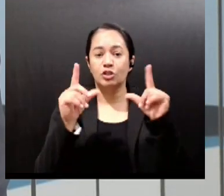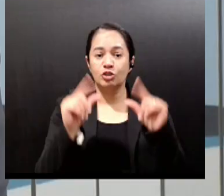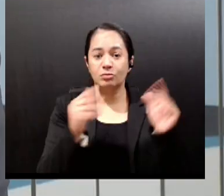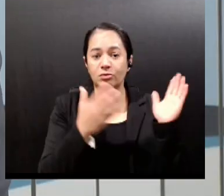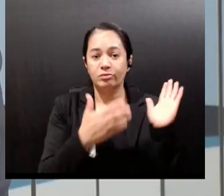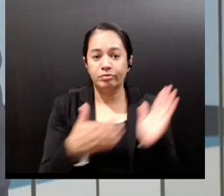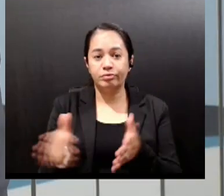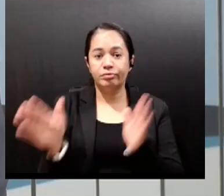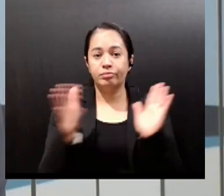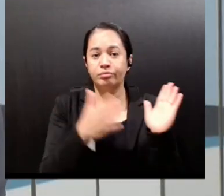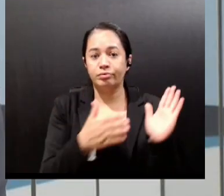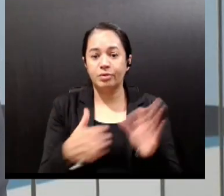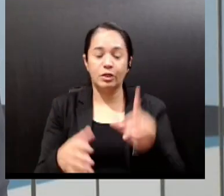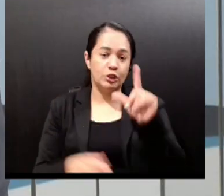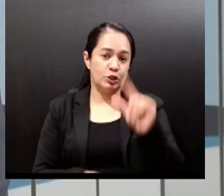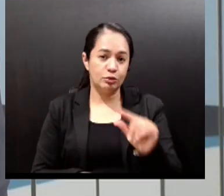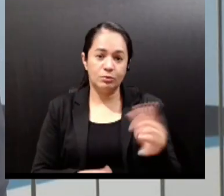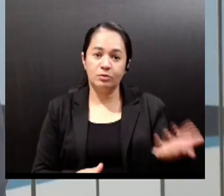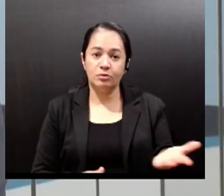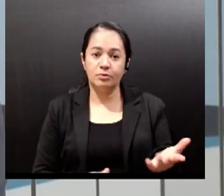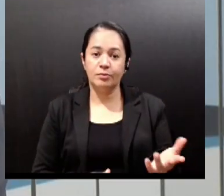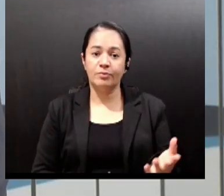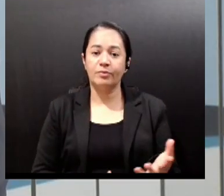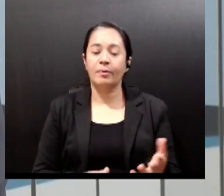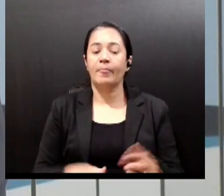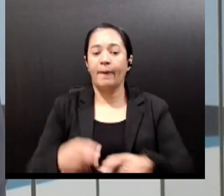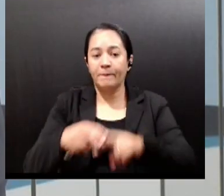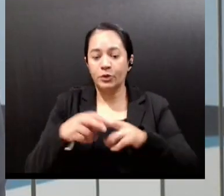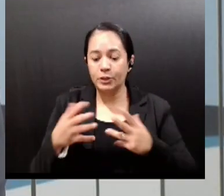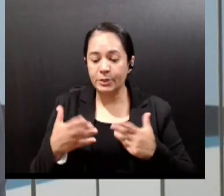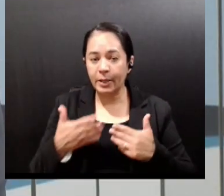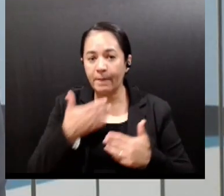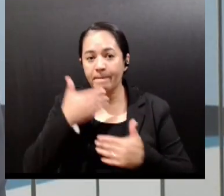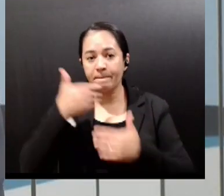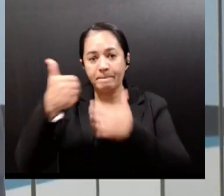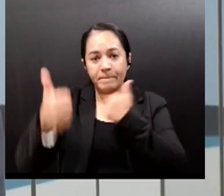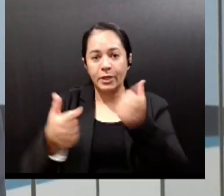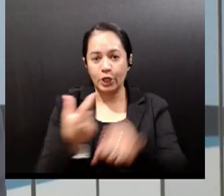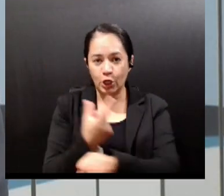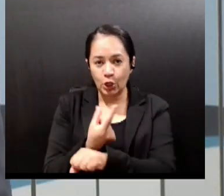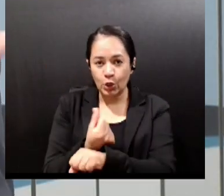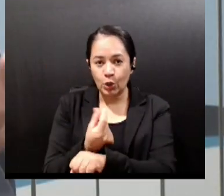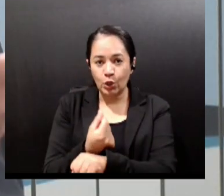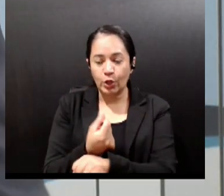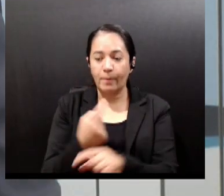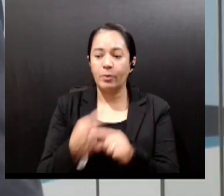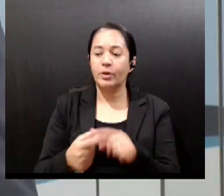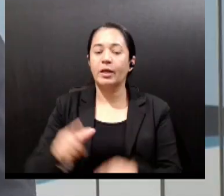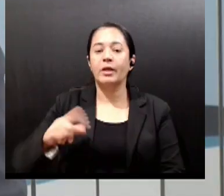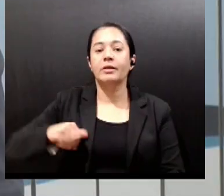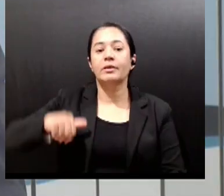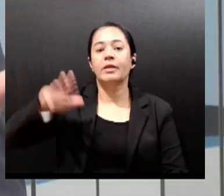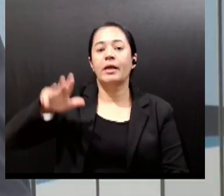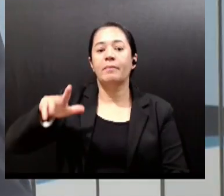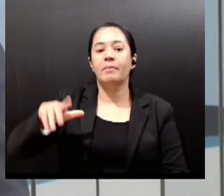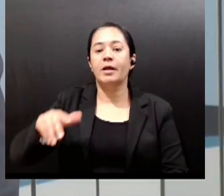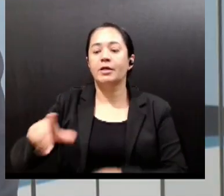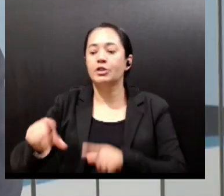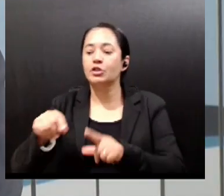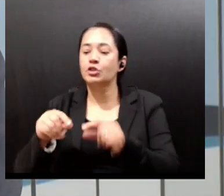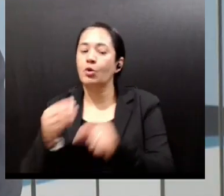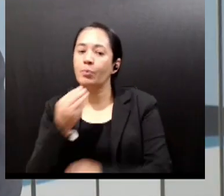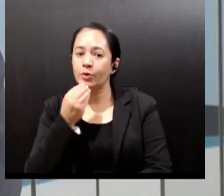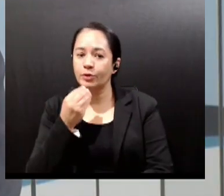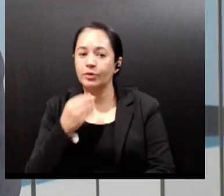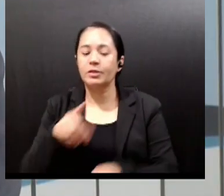produtividade. Então ele melhora a economia, você dando mais opções, melhora esse leque para